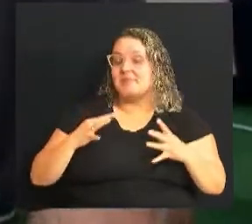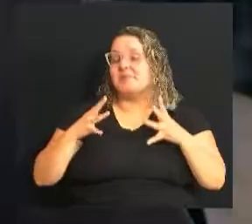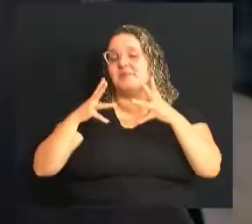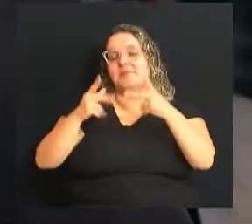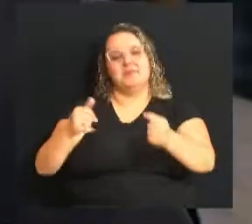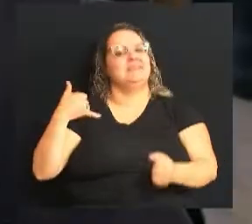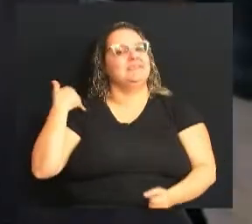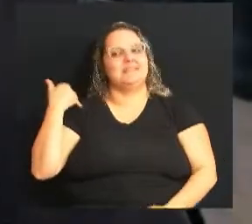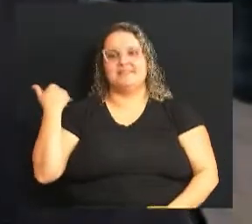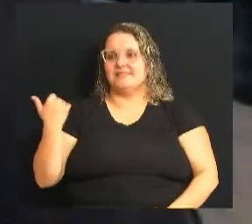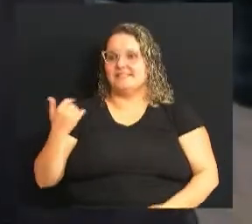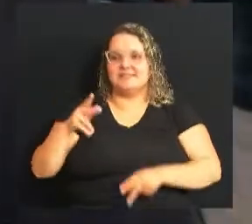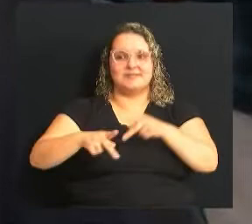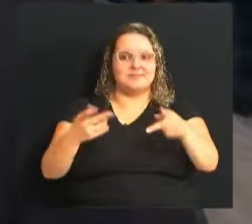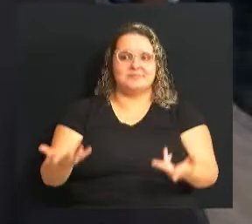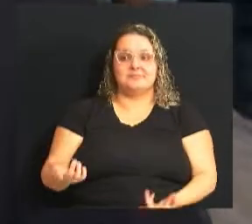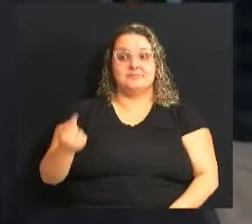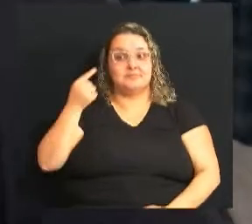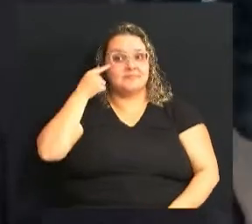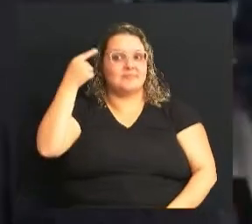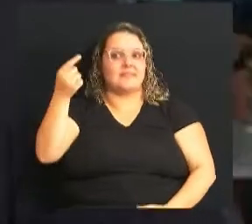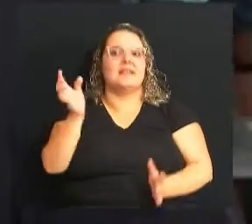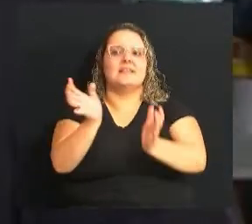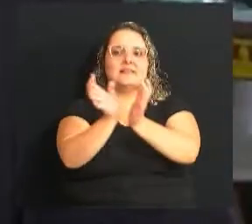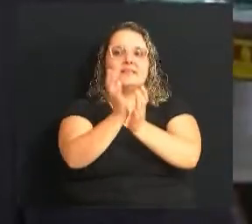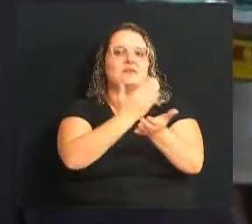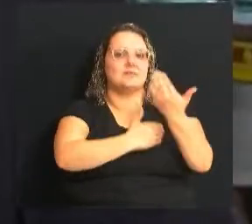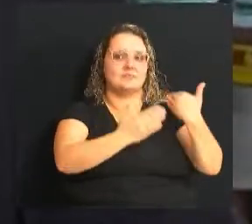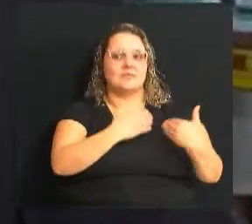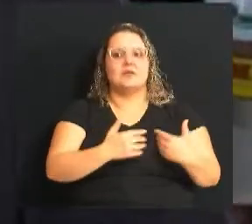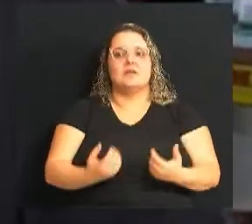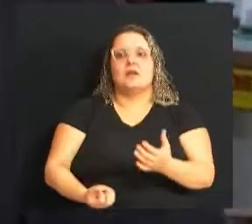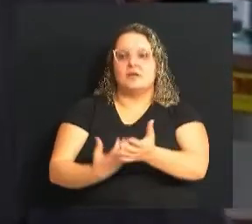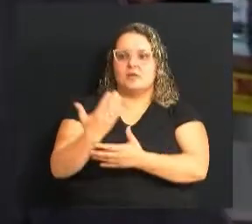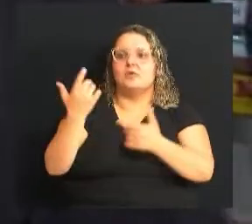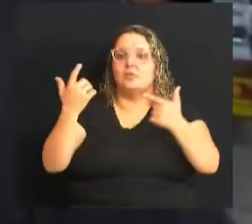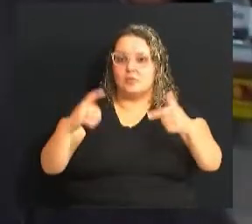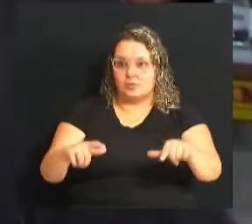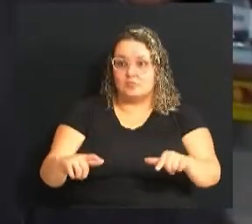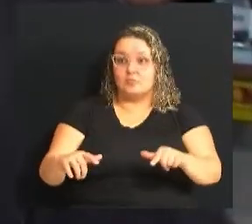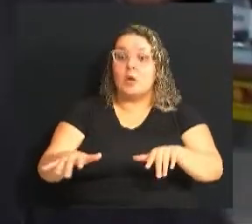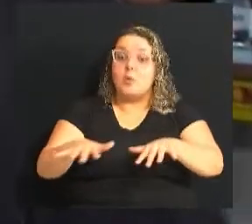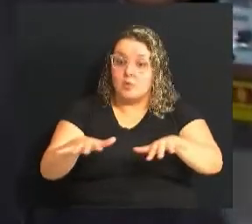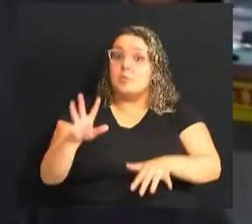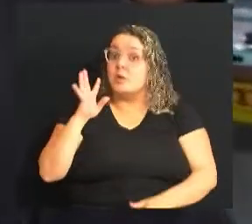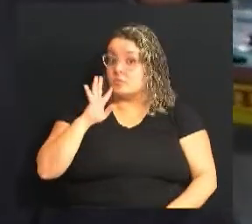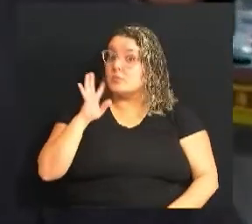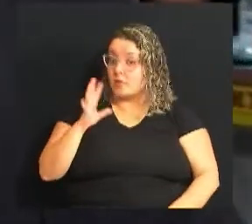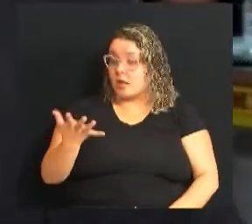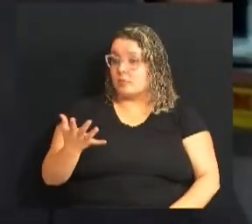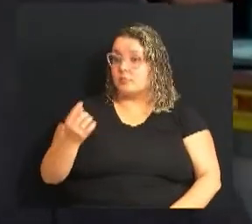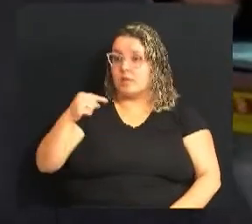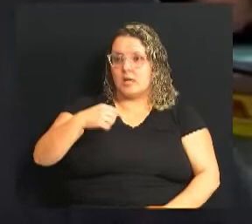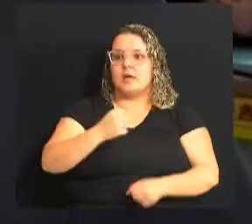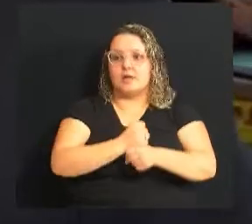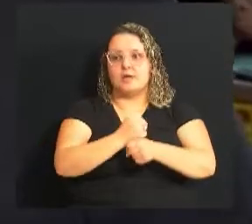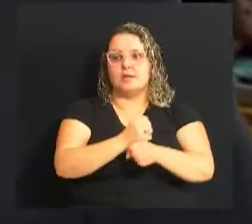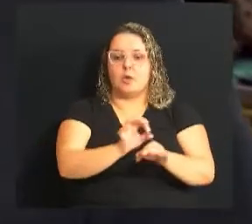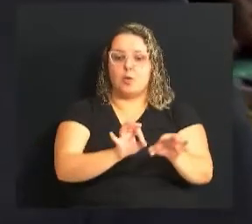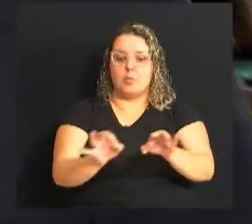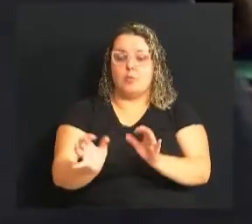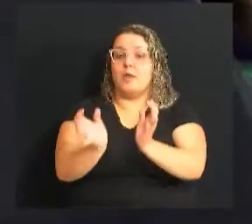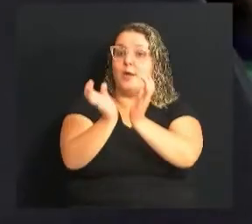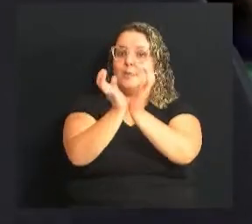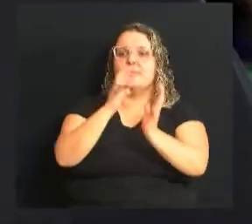idades. Não, a ideia surgiu desde a Copa passada, a gente montou um espaço e deu um movimento legal. Aí esse ano, no preparativo para a Copa do Mundo, a gente já